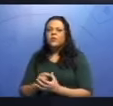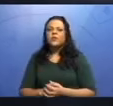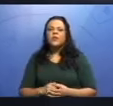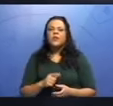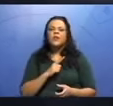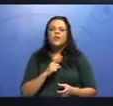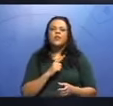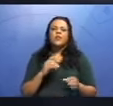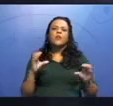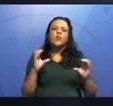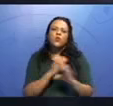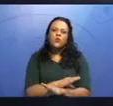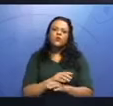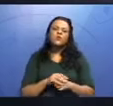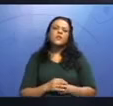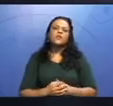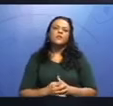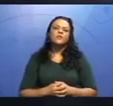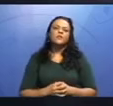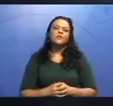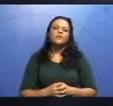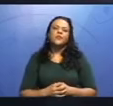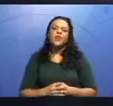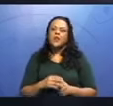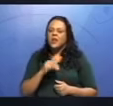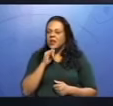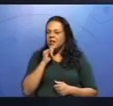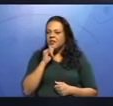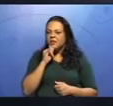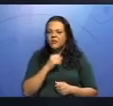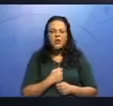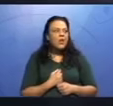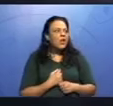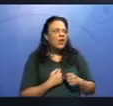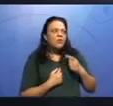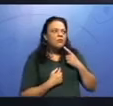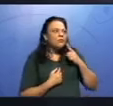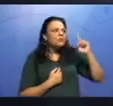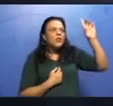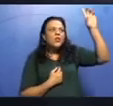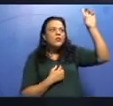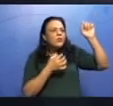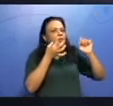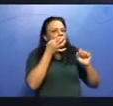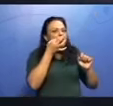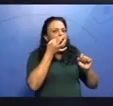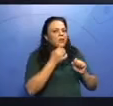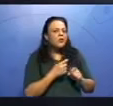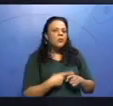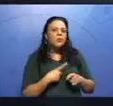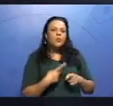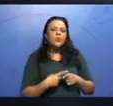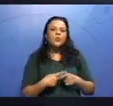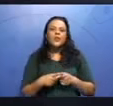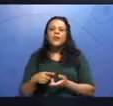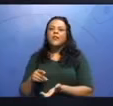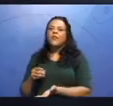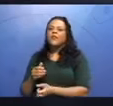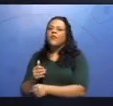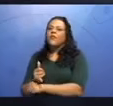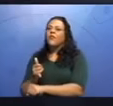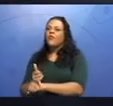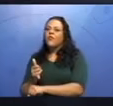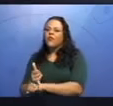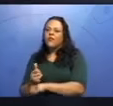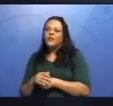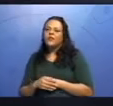conclusiva. Não respondi presente, vírgula. Portanto, fiquei com falta. Chegamos à conclusão de que ela ficou com falta